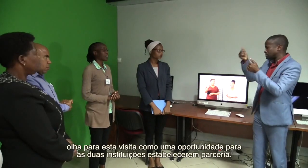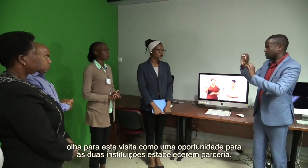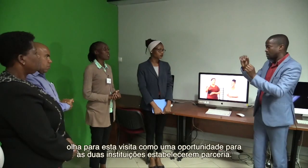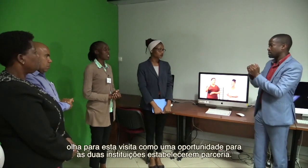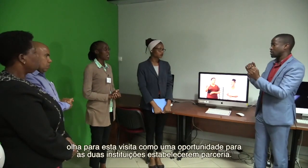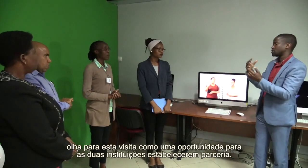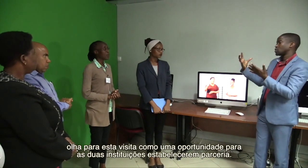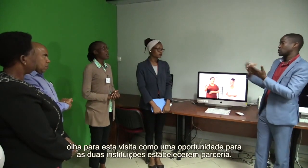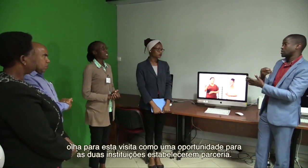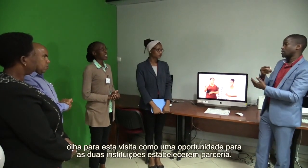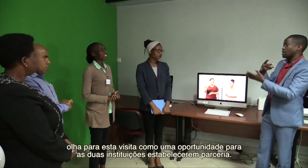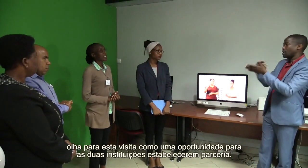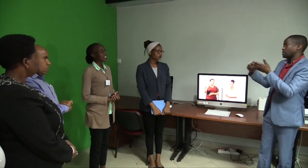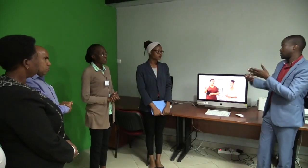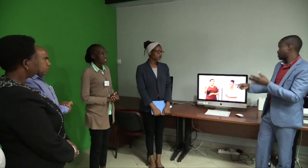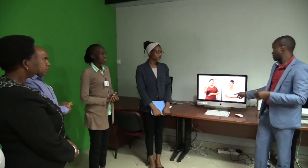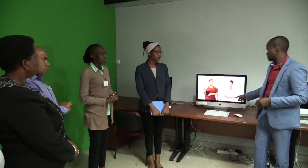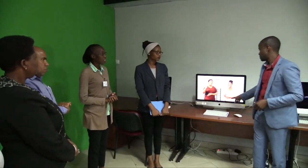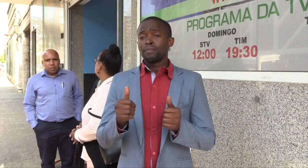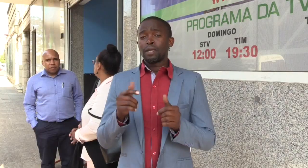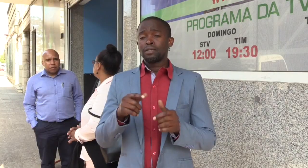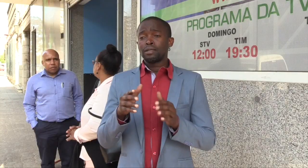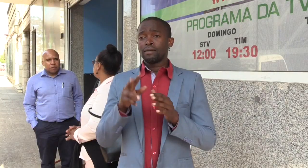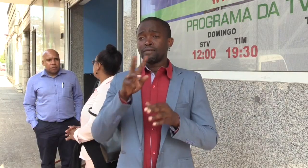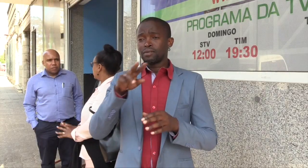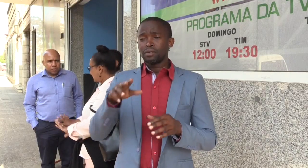instituições estabelecerem parcerias.